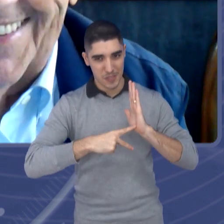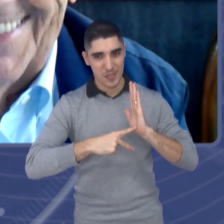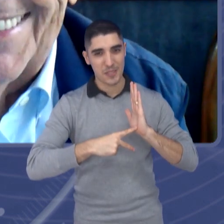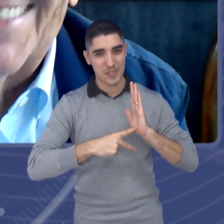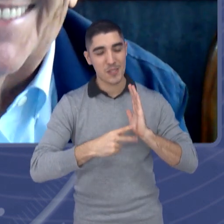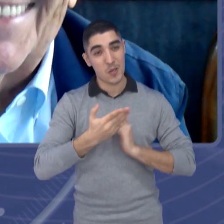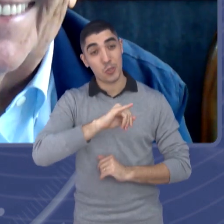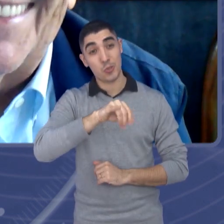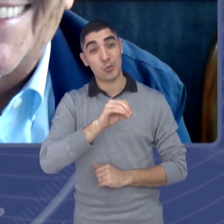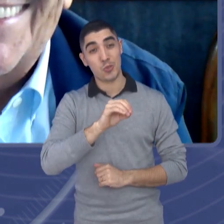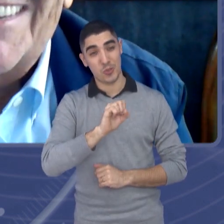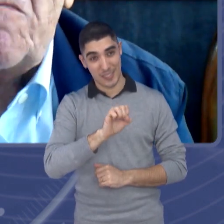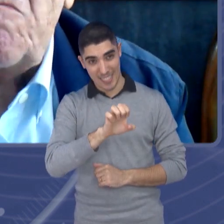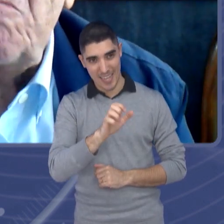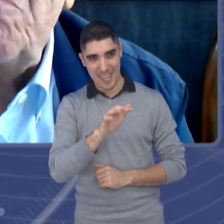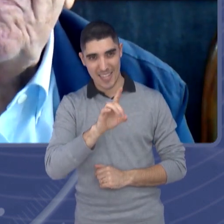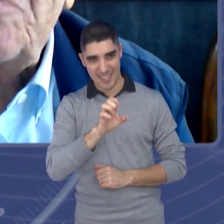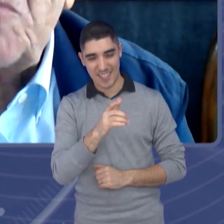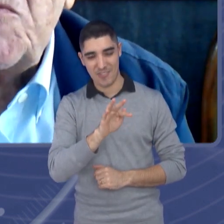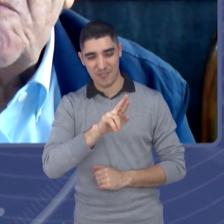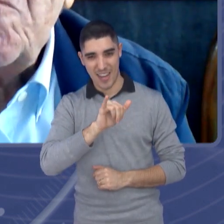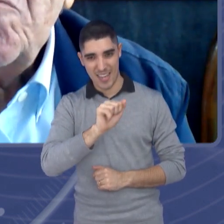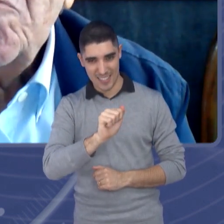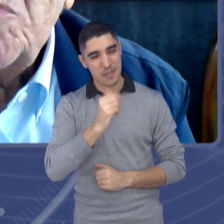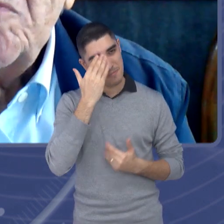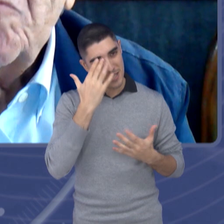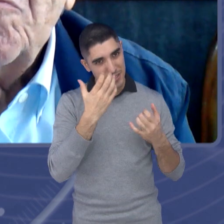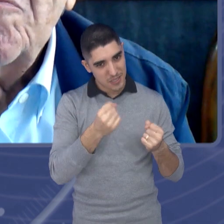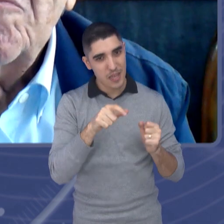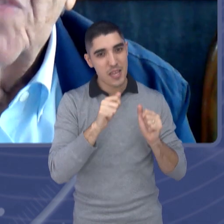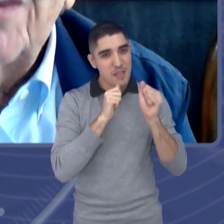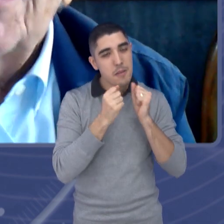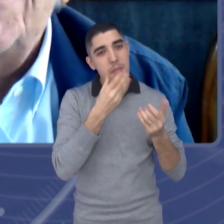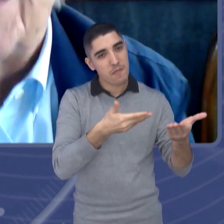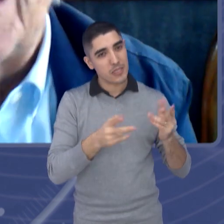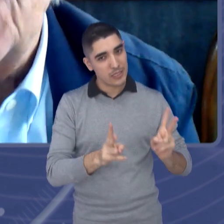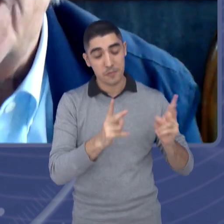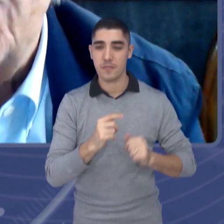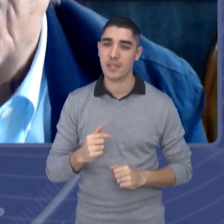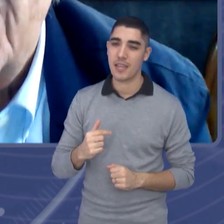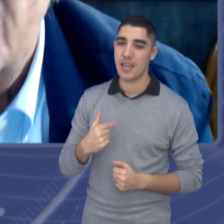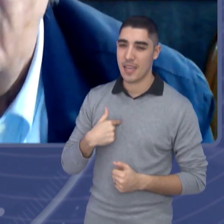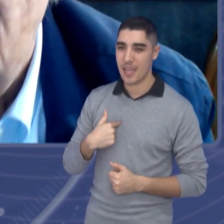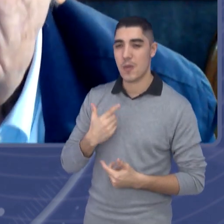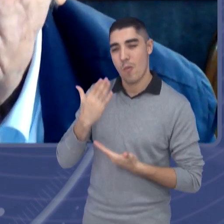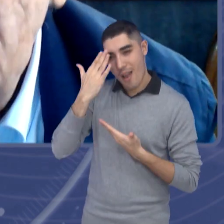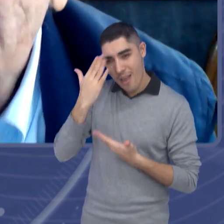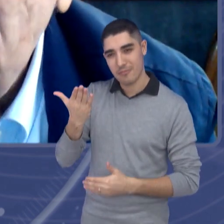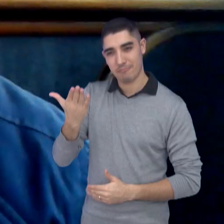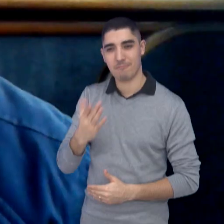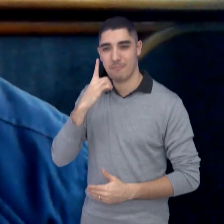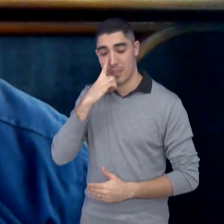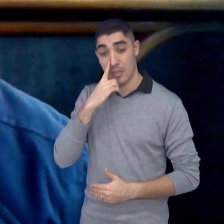José de Faria, muito obrigada, viu? E seja bem-vindo sempre. Daniela, eu que tenho que agradecer, viu?